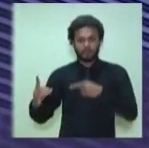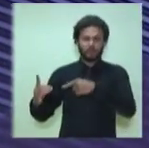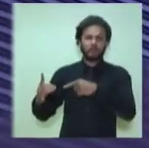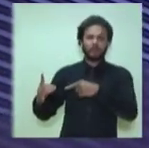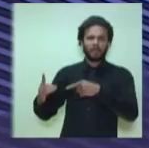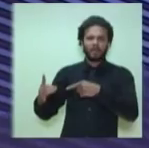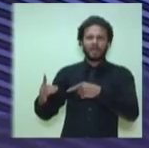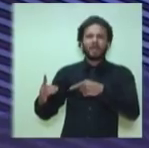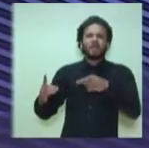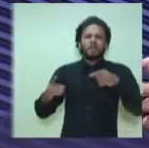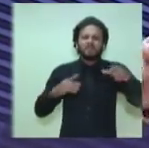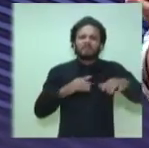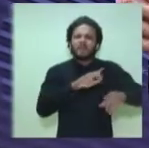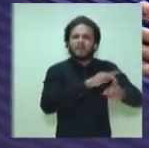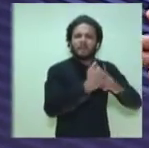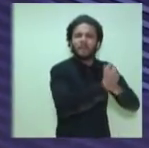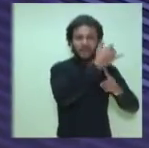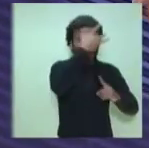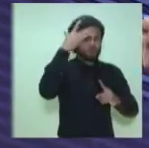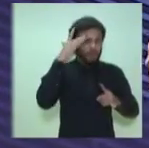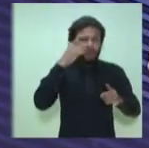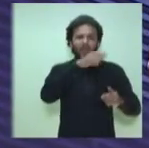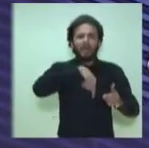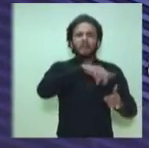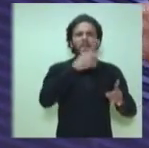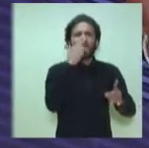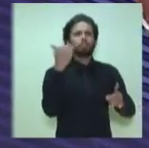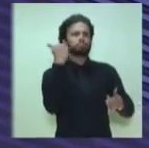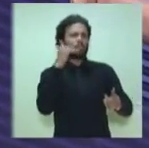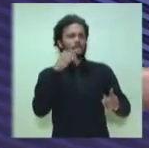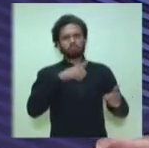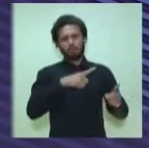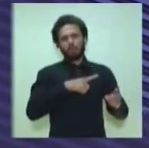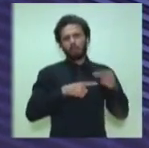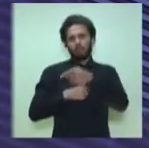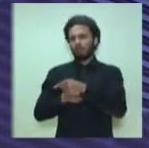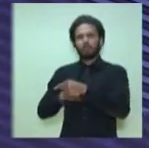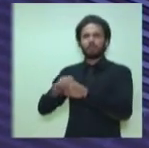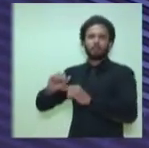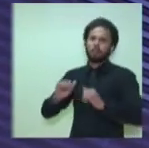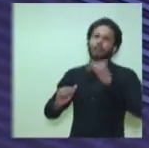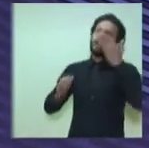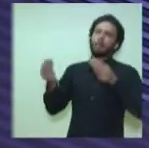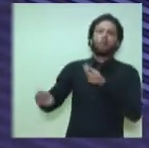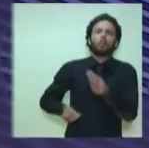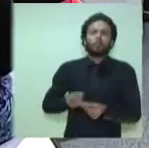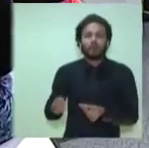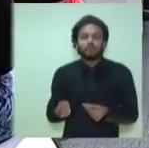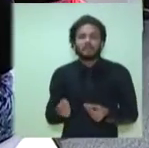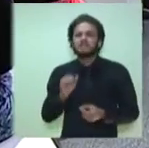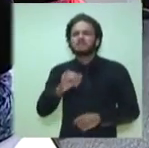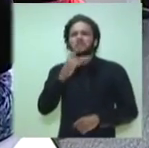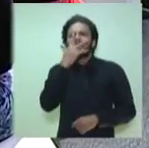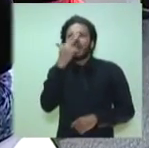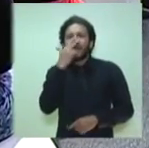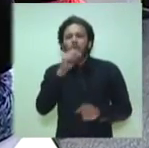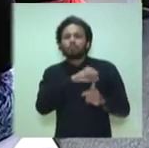deficientes. Quanto mais ela se tornar menos deficiente, mas ela vai